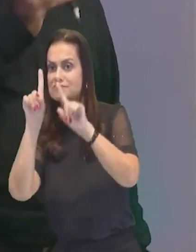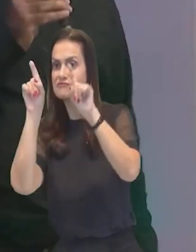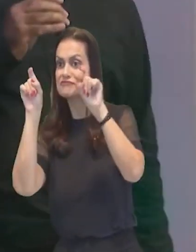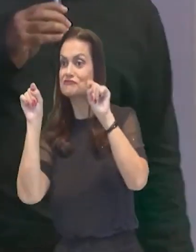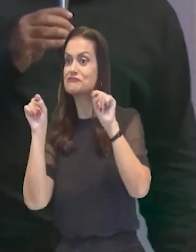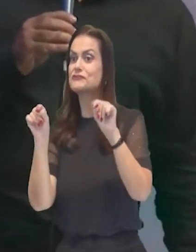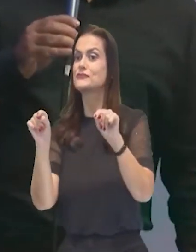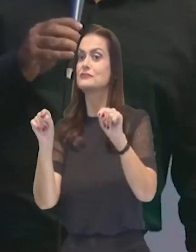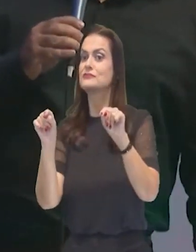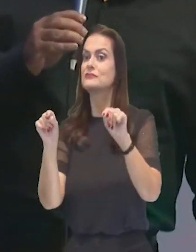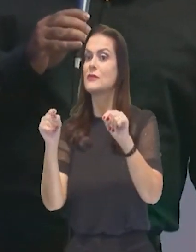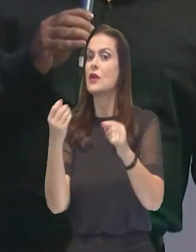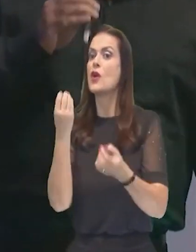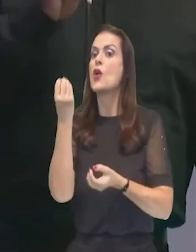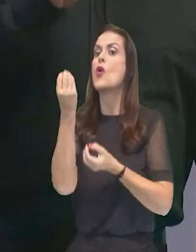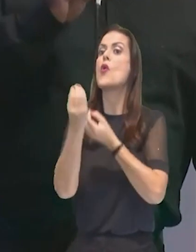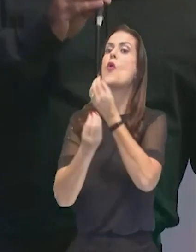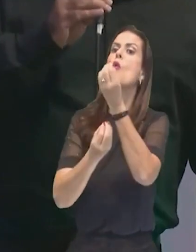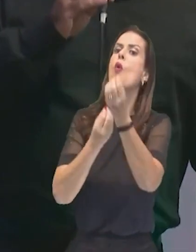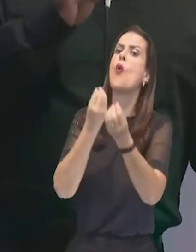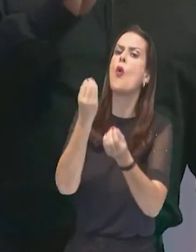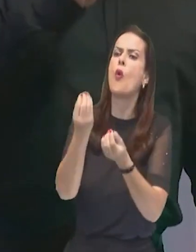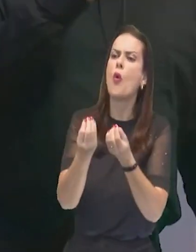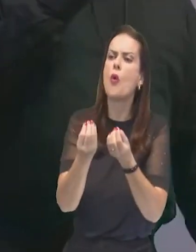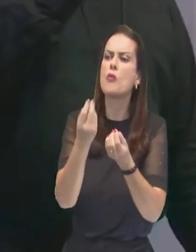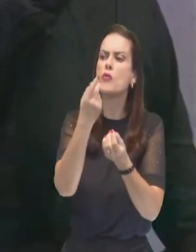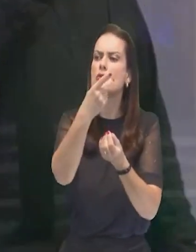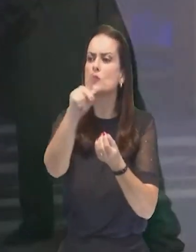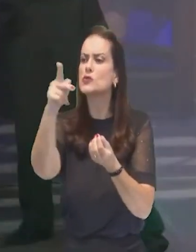levar, como estás